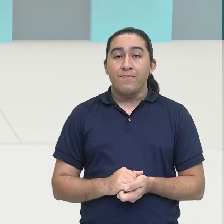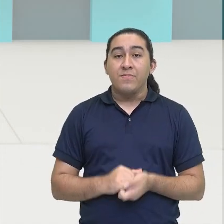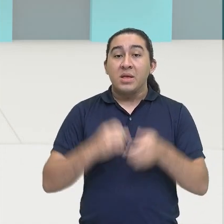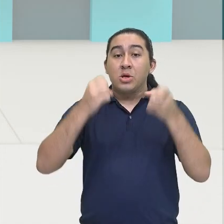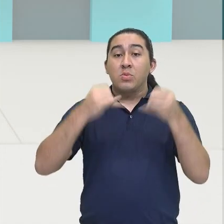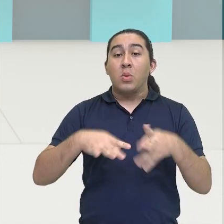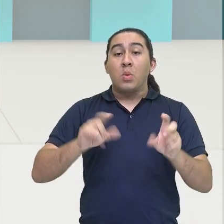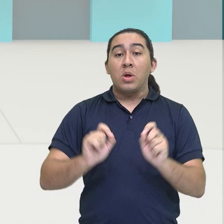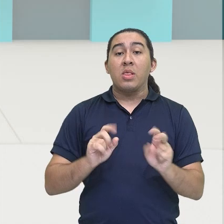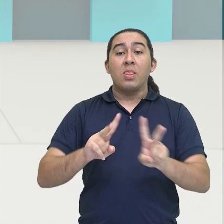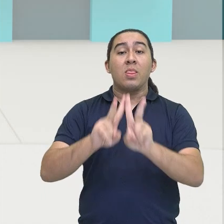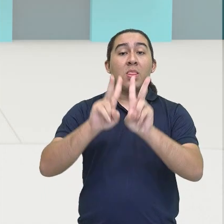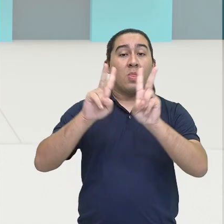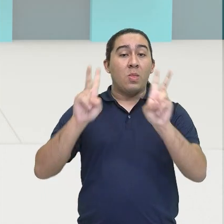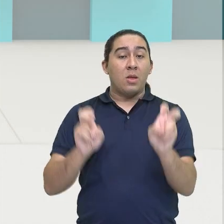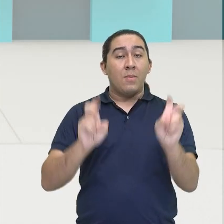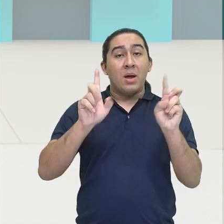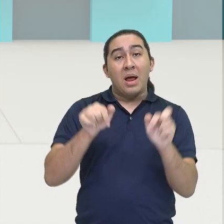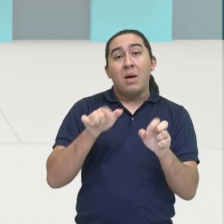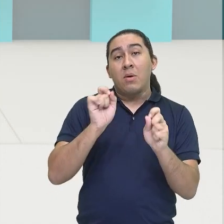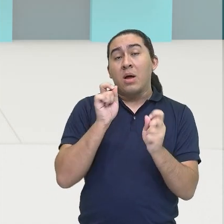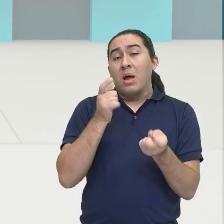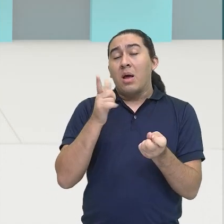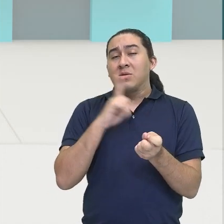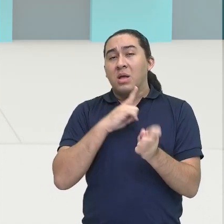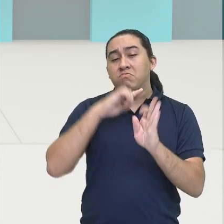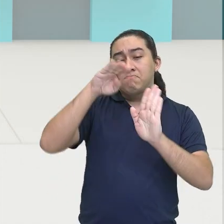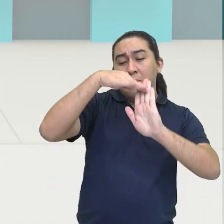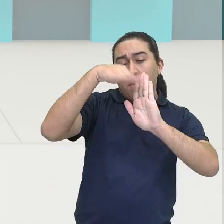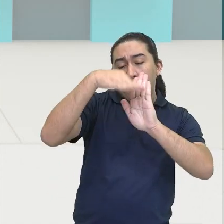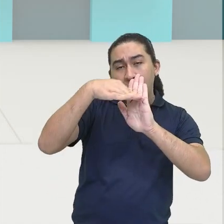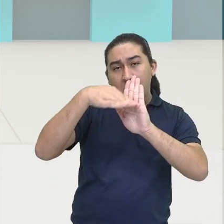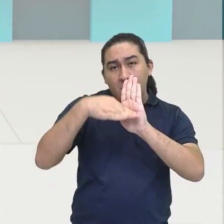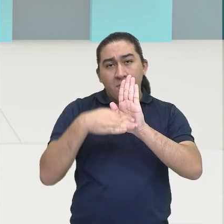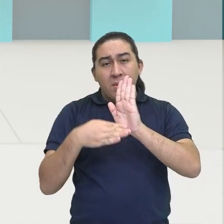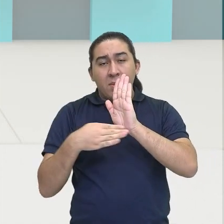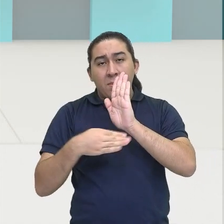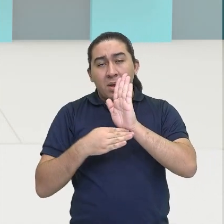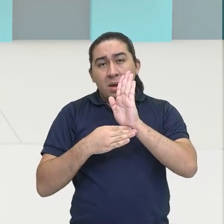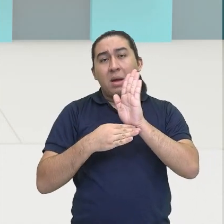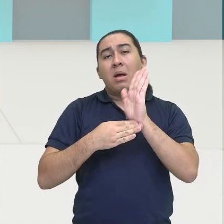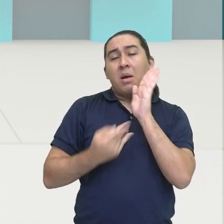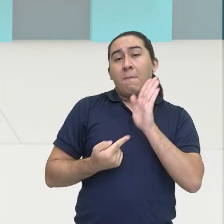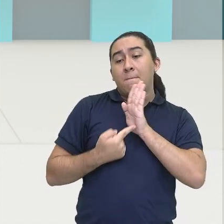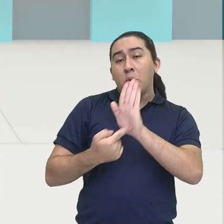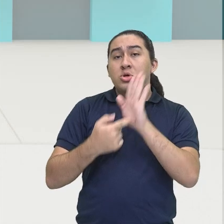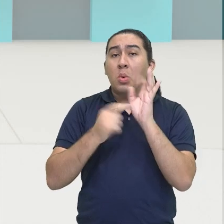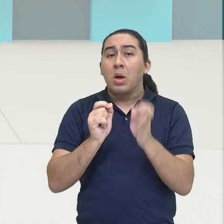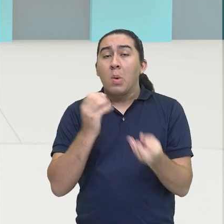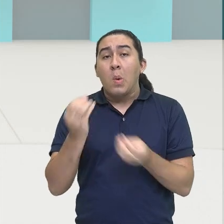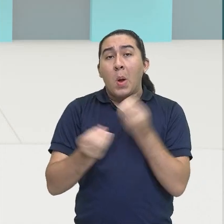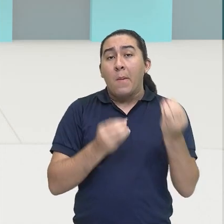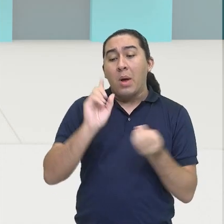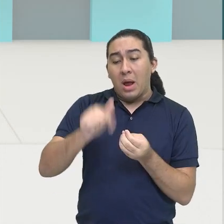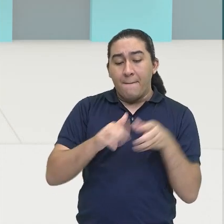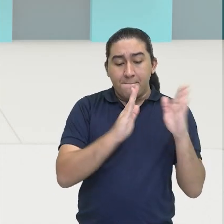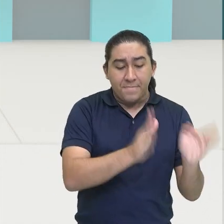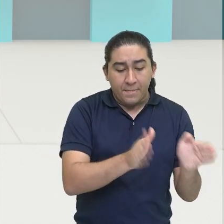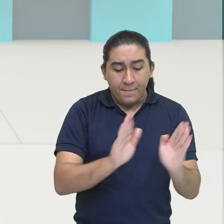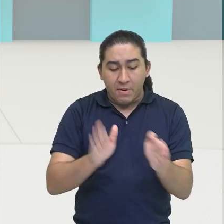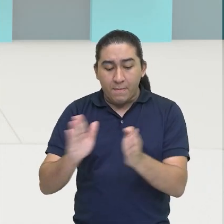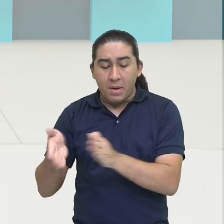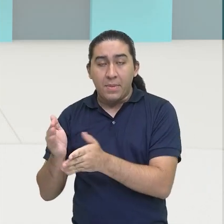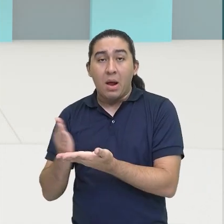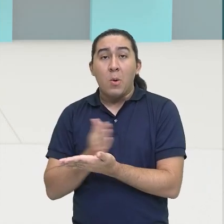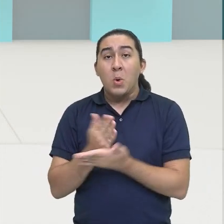objetivo principal dar instruções, orientações ou comandos claros sobre como realizar uma